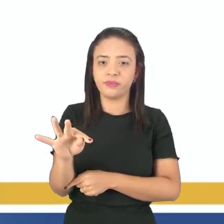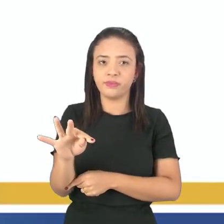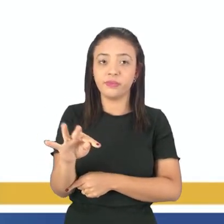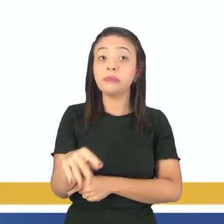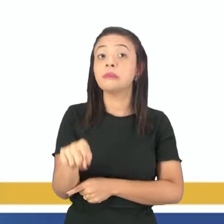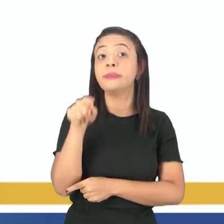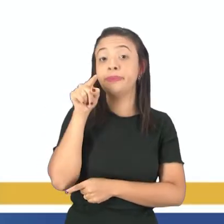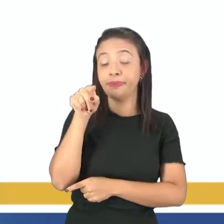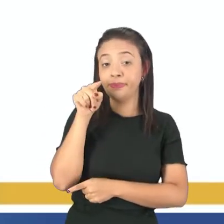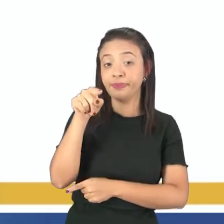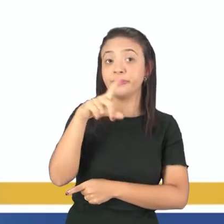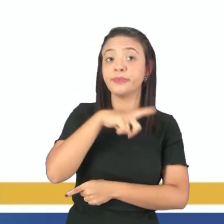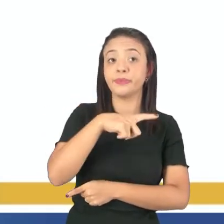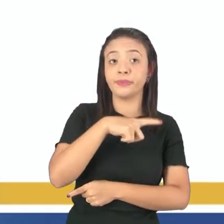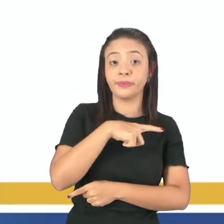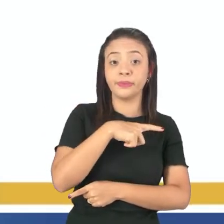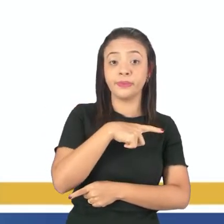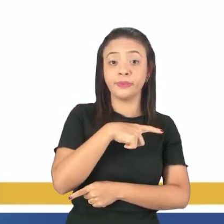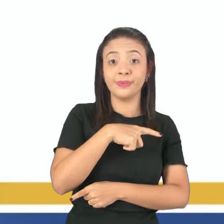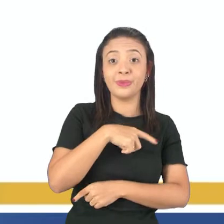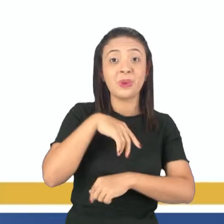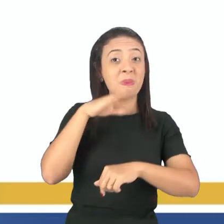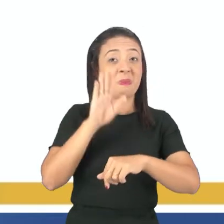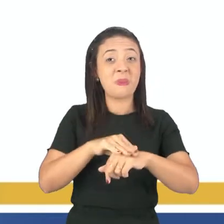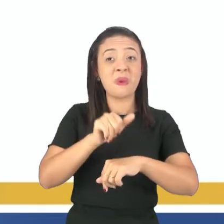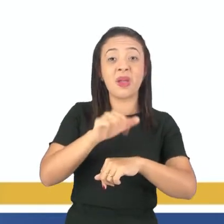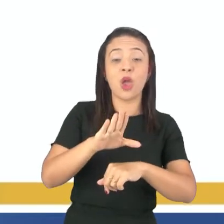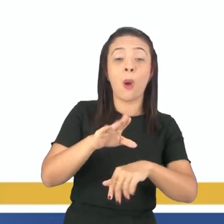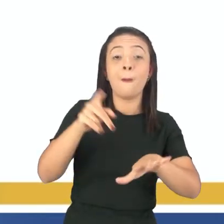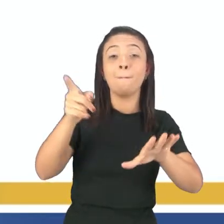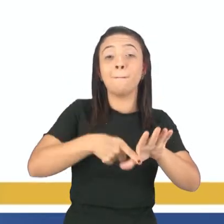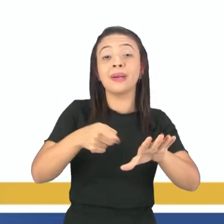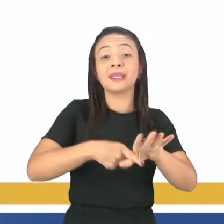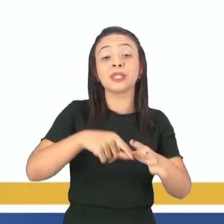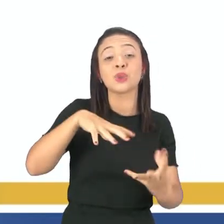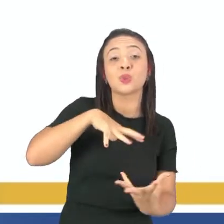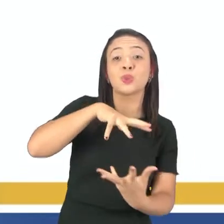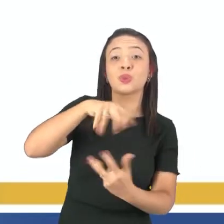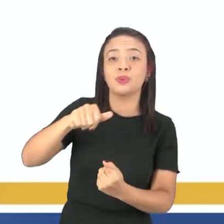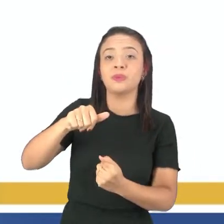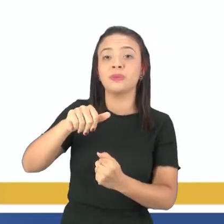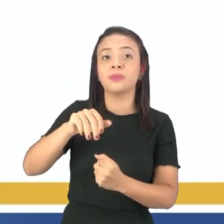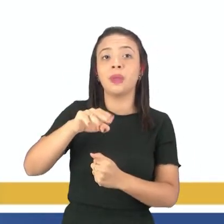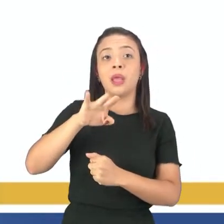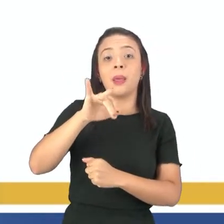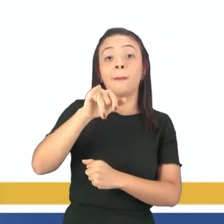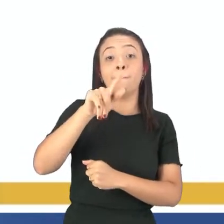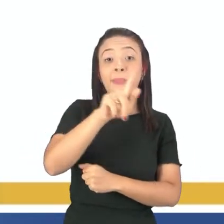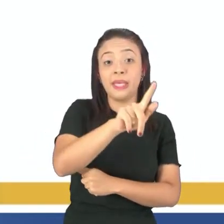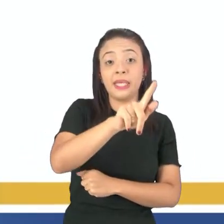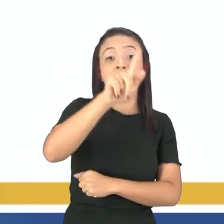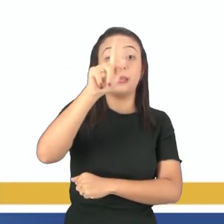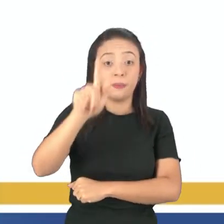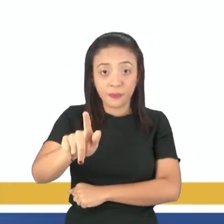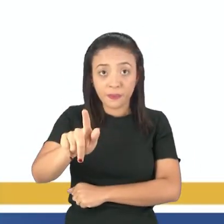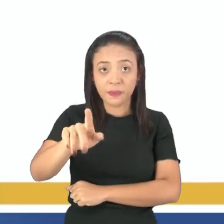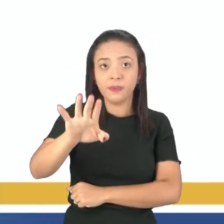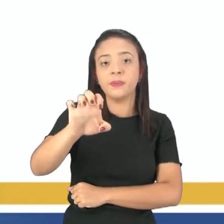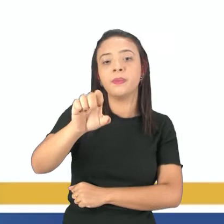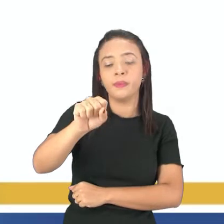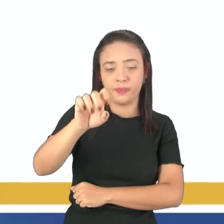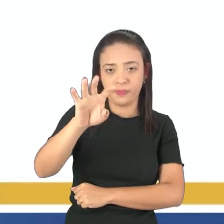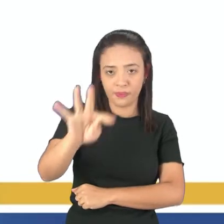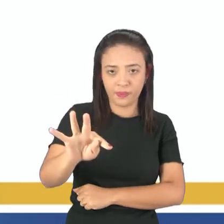in the world. Ele tem o maior pé do mundo. Então, big, dobrou o último G e só